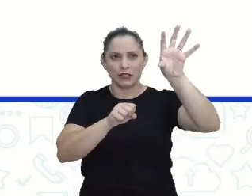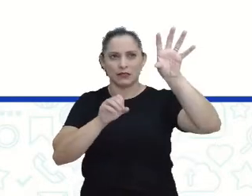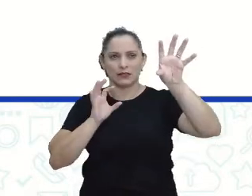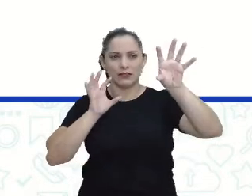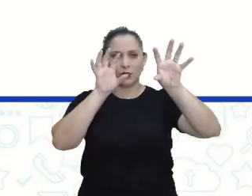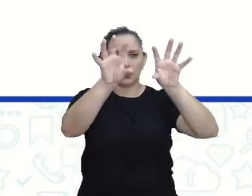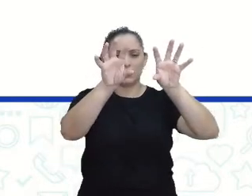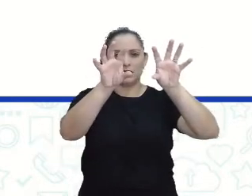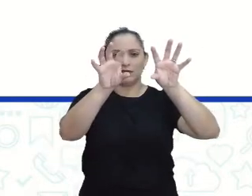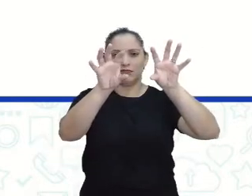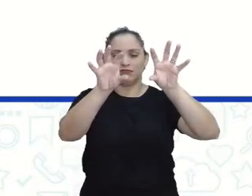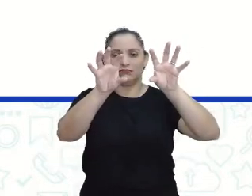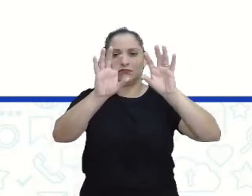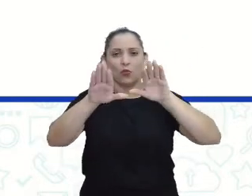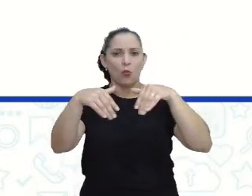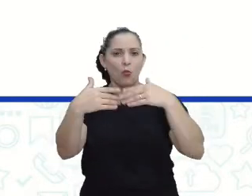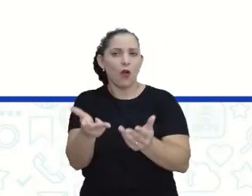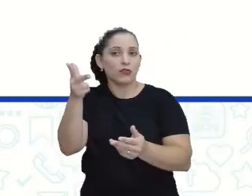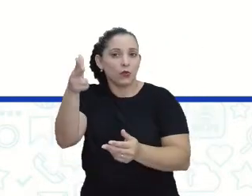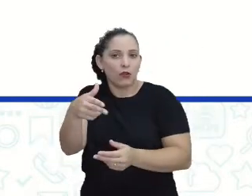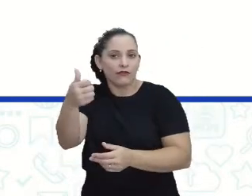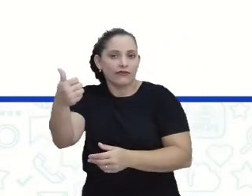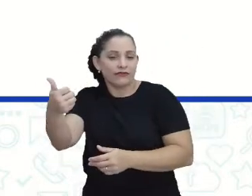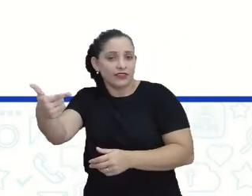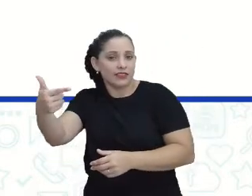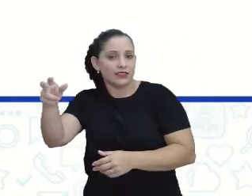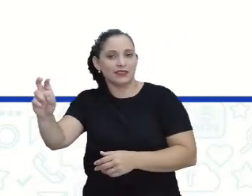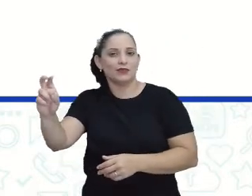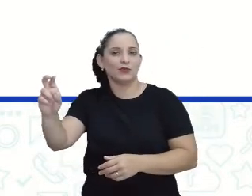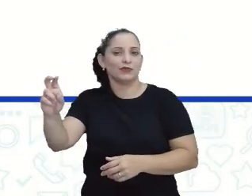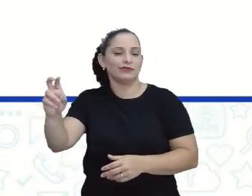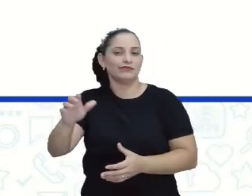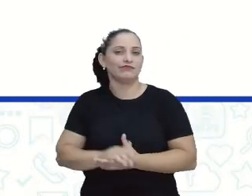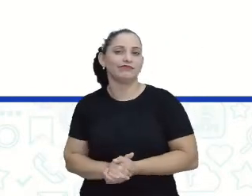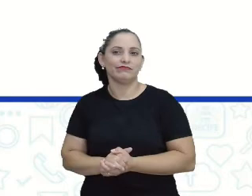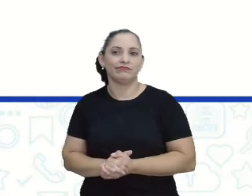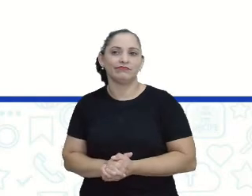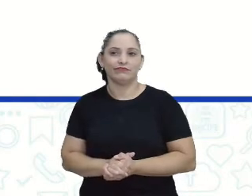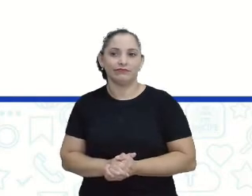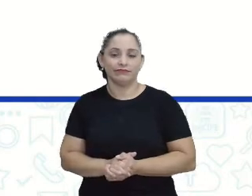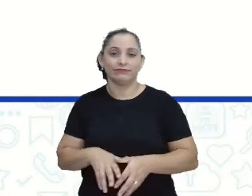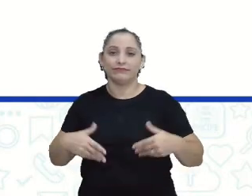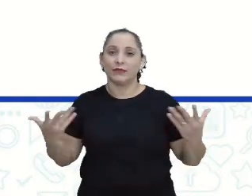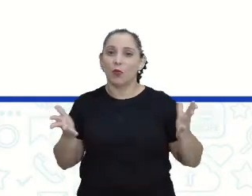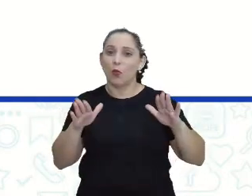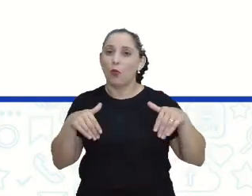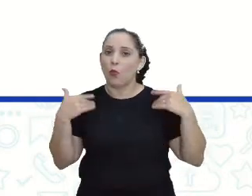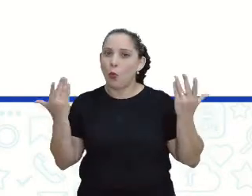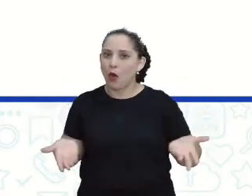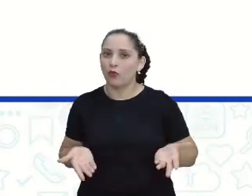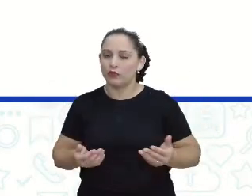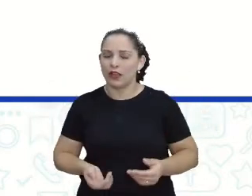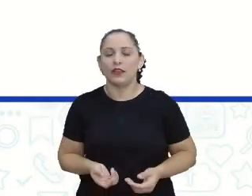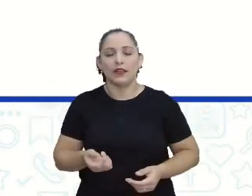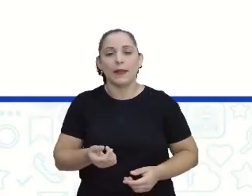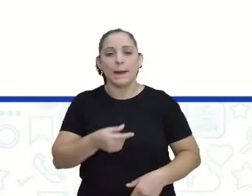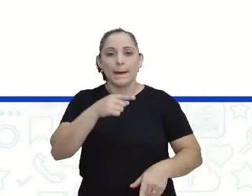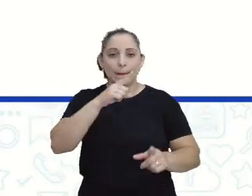seja, reformulando a pergunta, qual é o valor que, somado a 5, dá 25? Então, a gente consegue